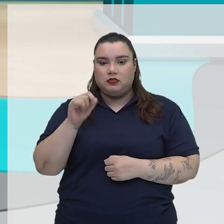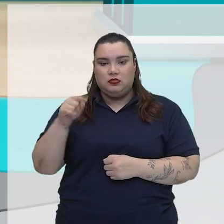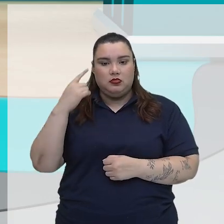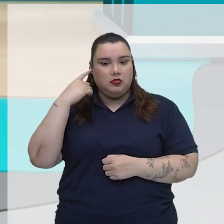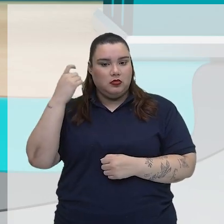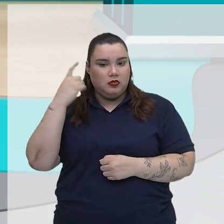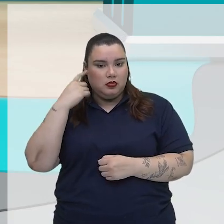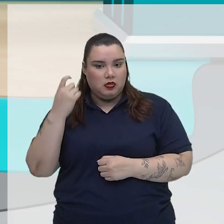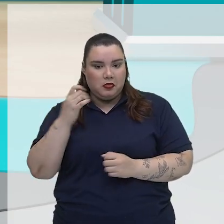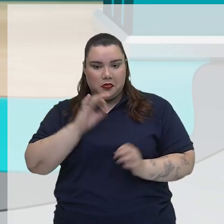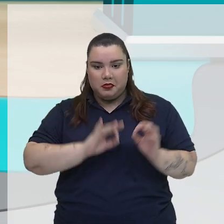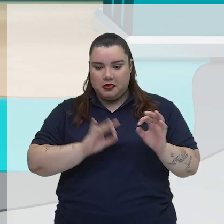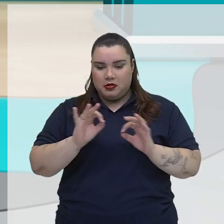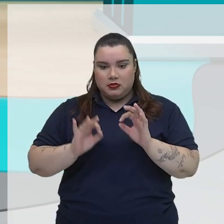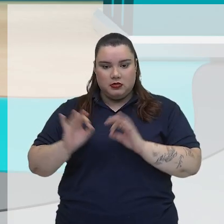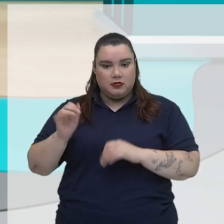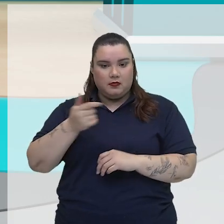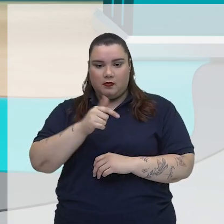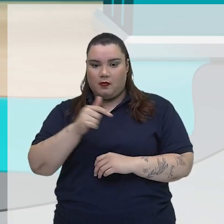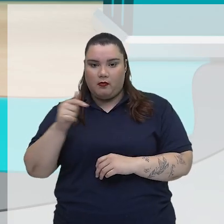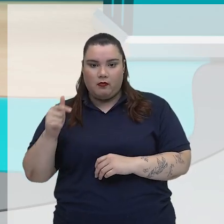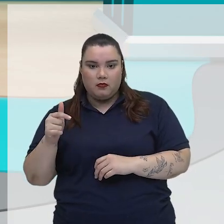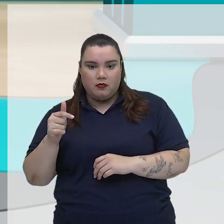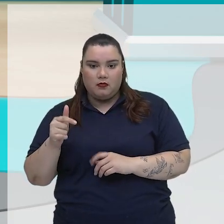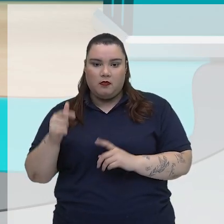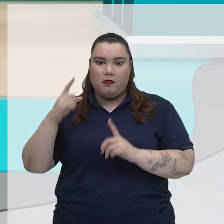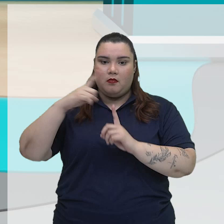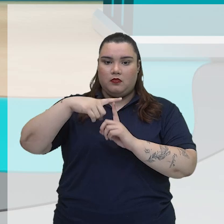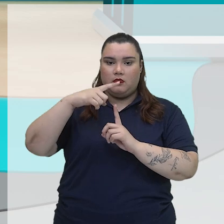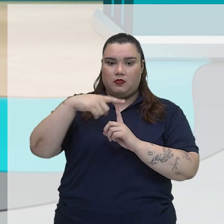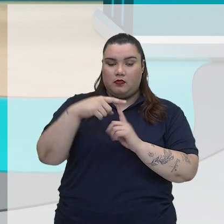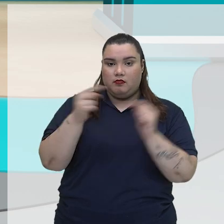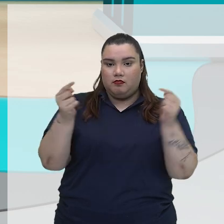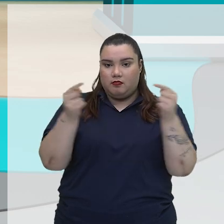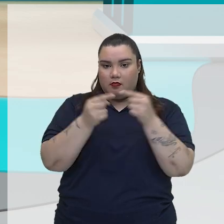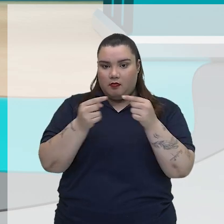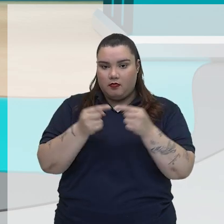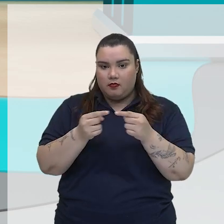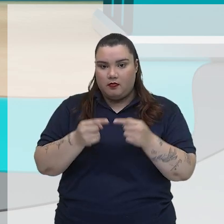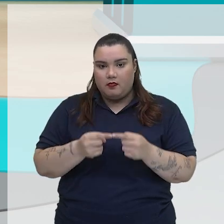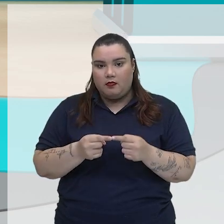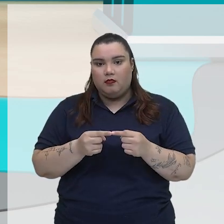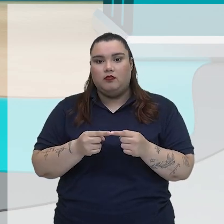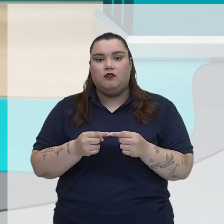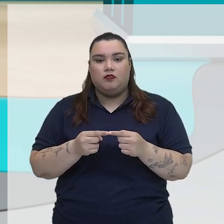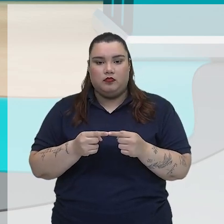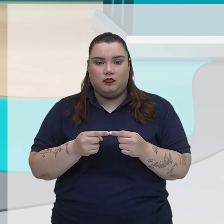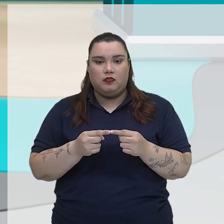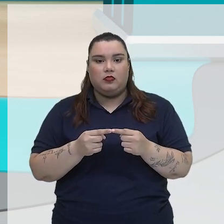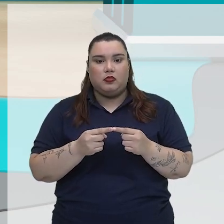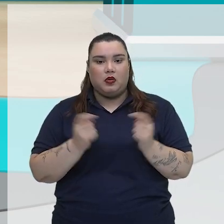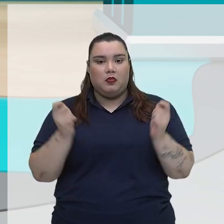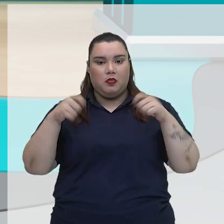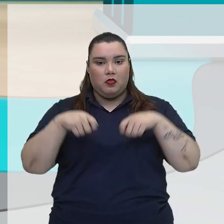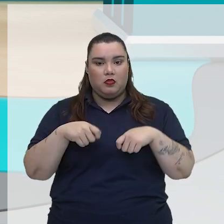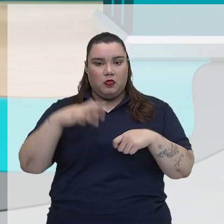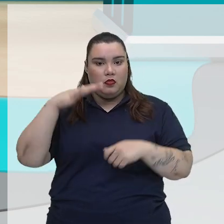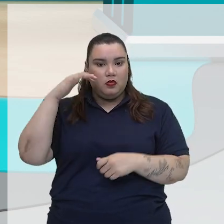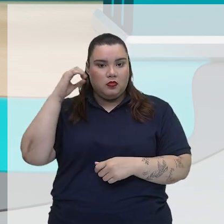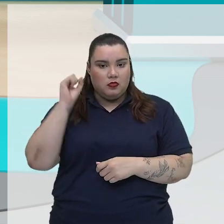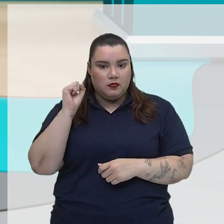não forem organizados de uma forma harmônica, de uma forma agradável